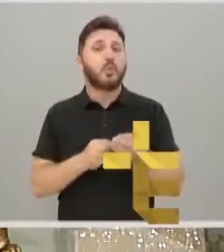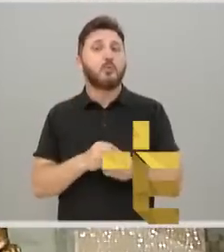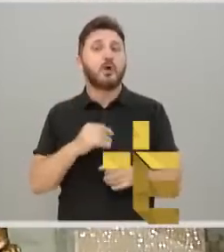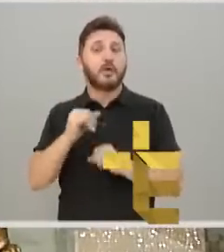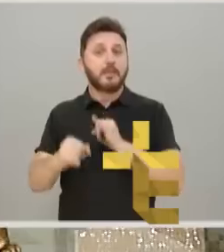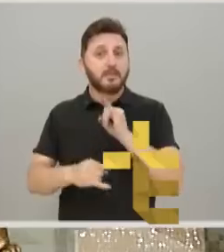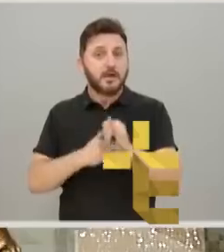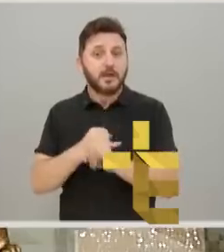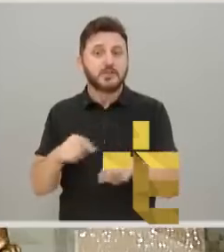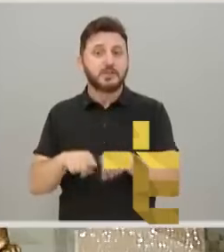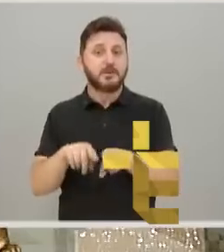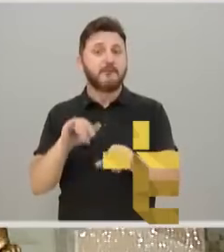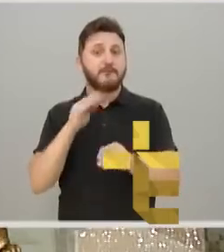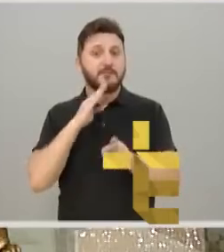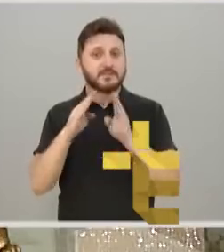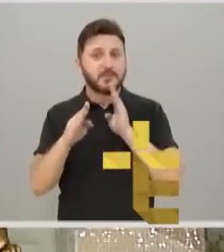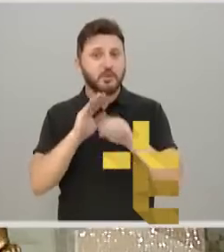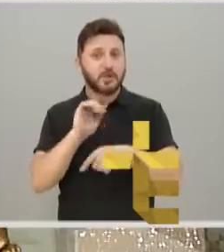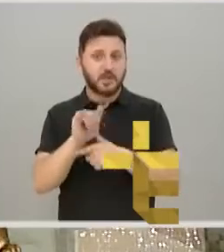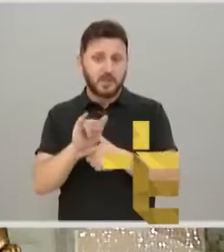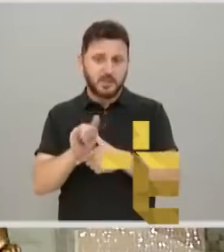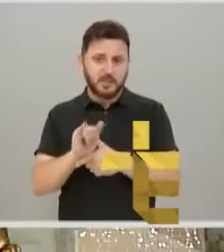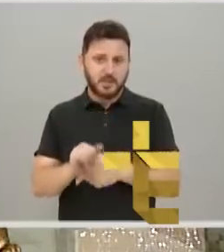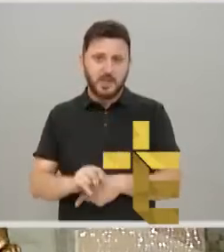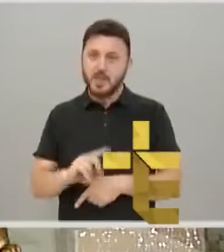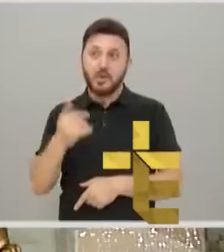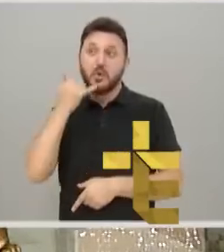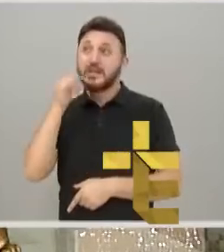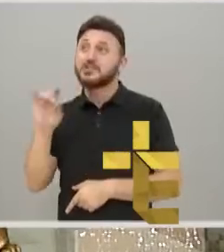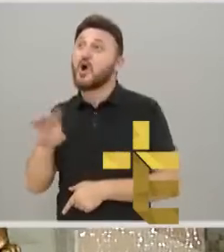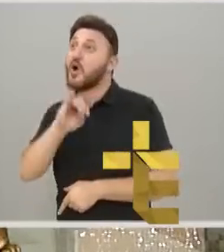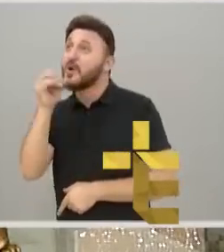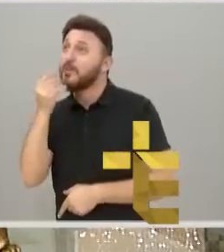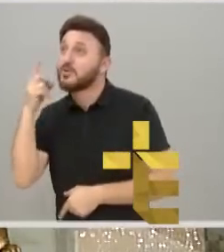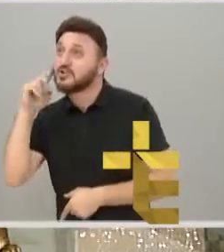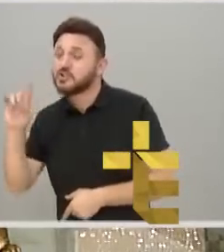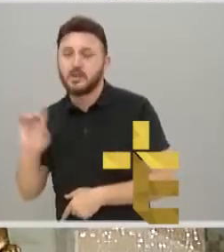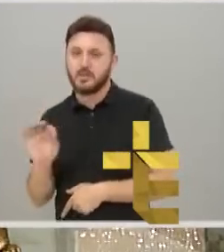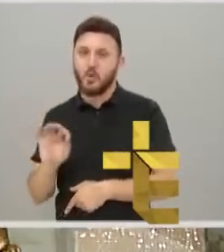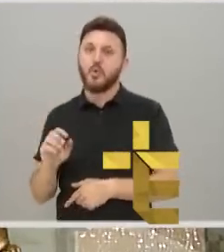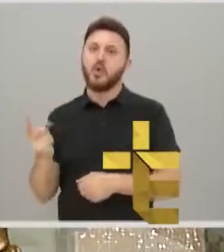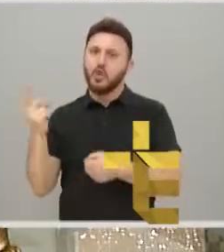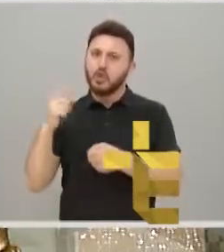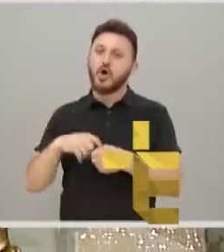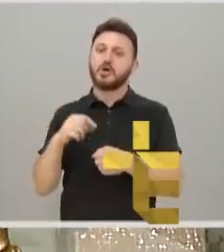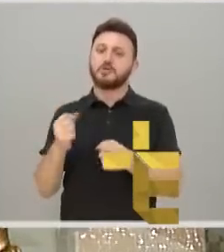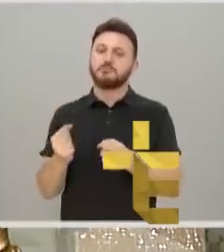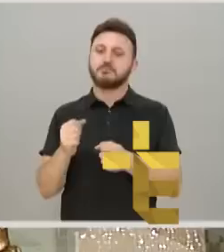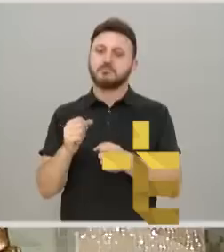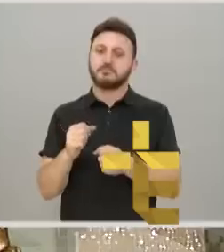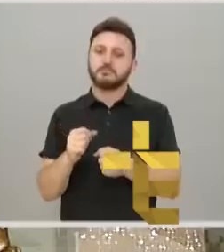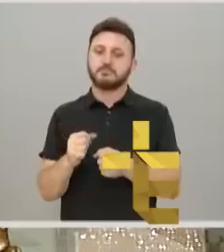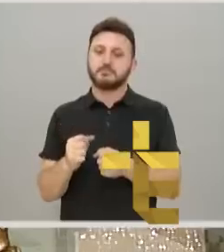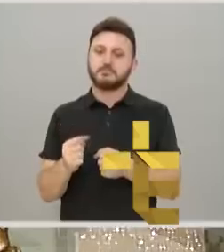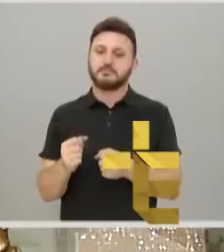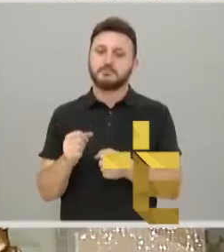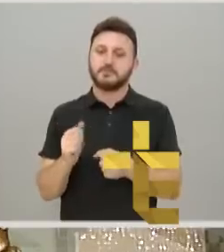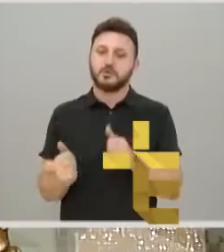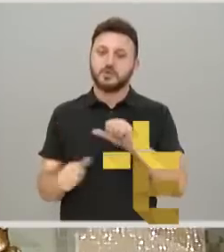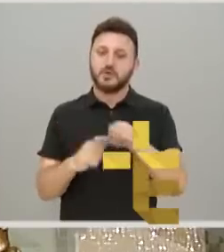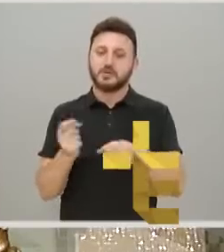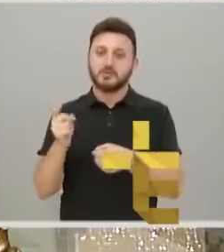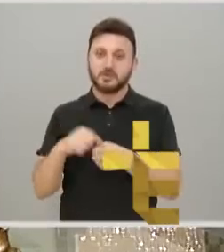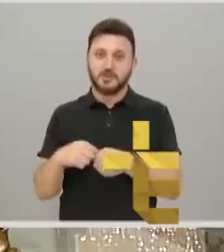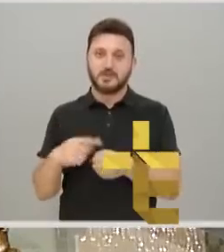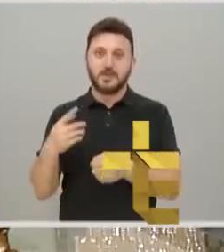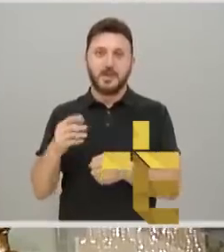3221-6060, tecno número 1, mas não liga só para dizer oi, bom dia, torne-se associado, e se tornando, se efetive,